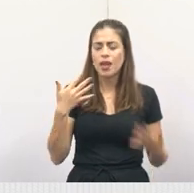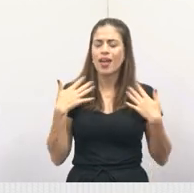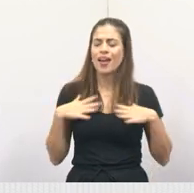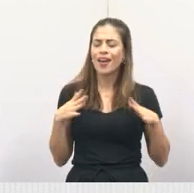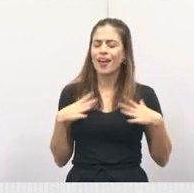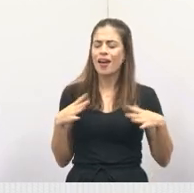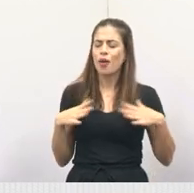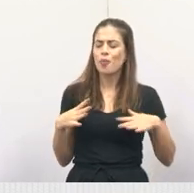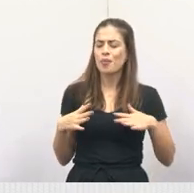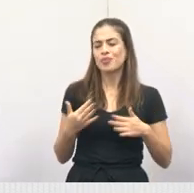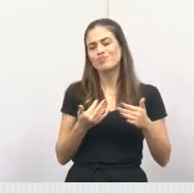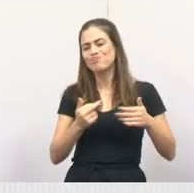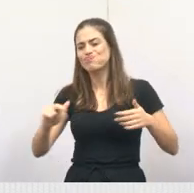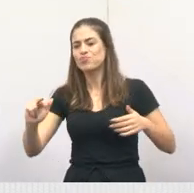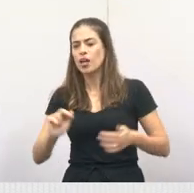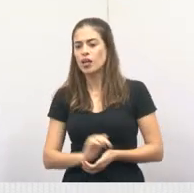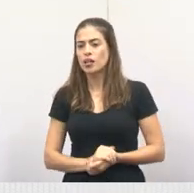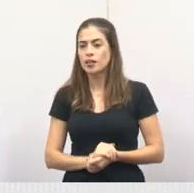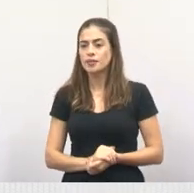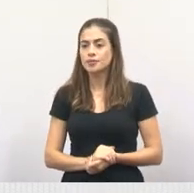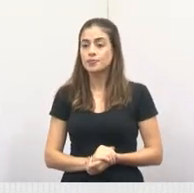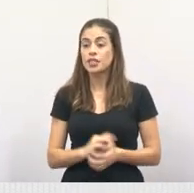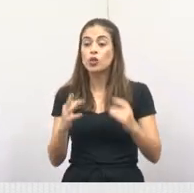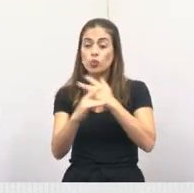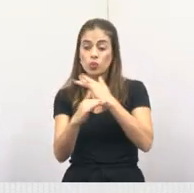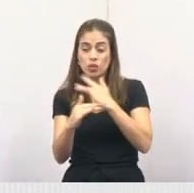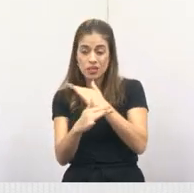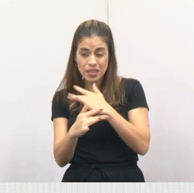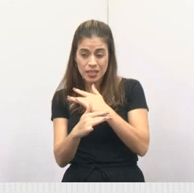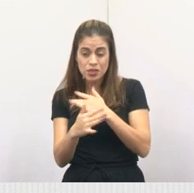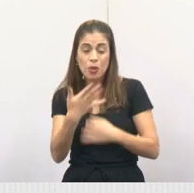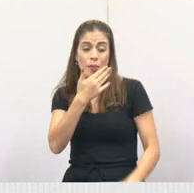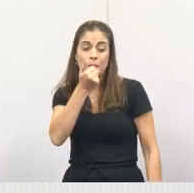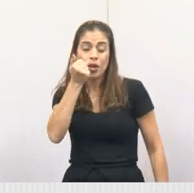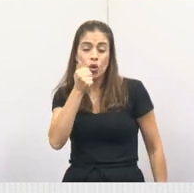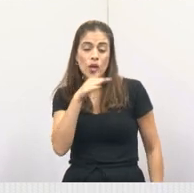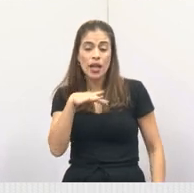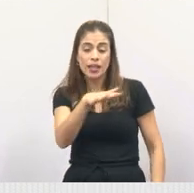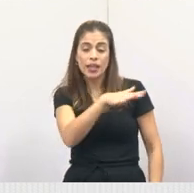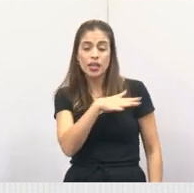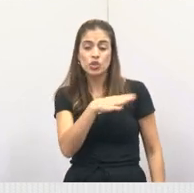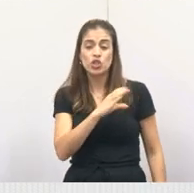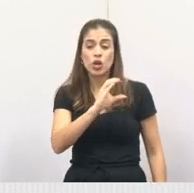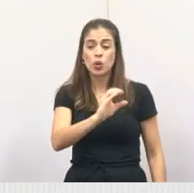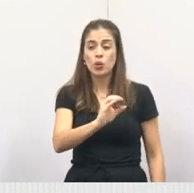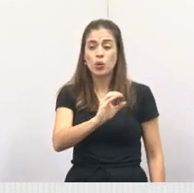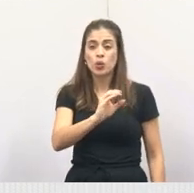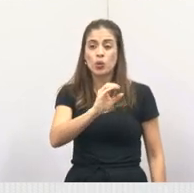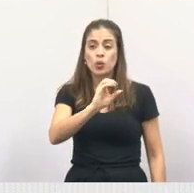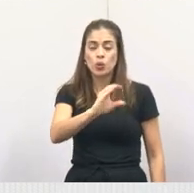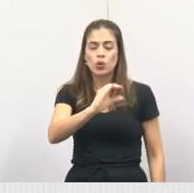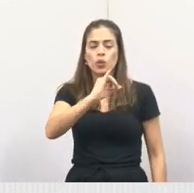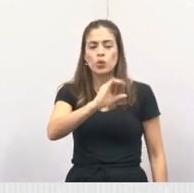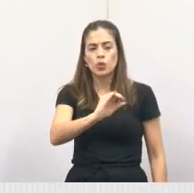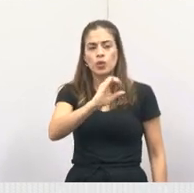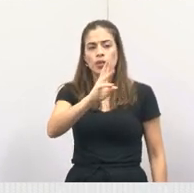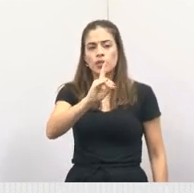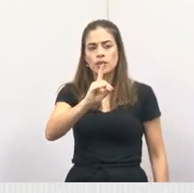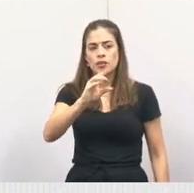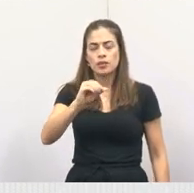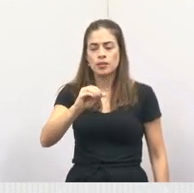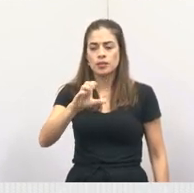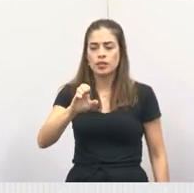reflexicamente fazer com que o trânsito Salvador melhorasse ao esses caminhões não passassem